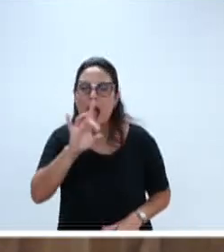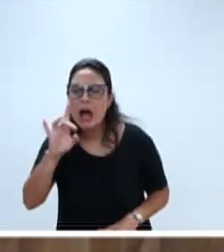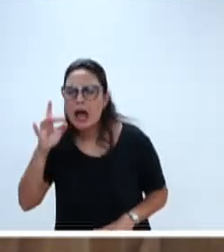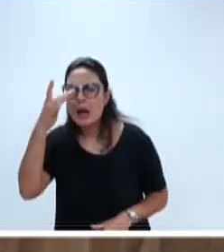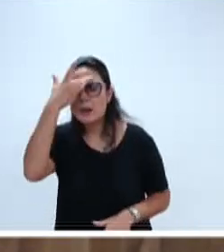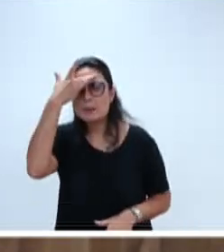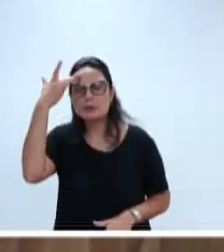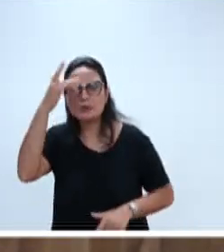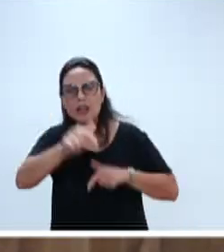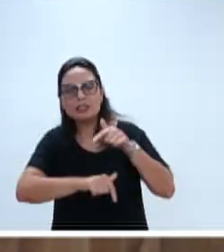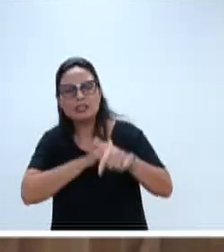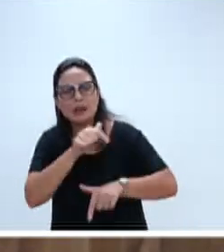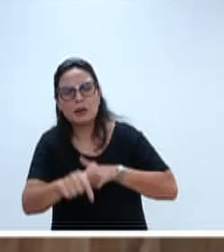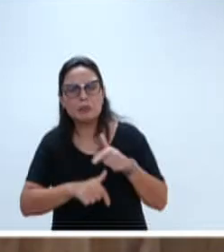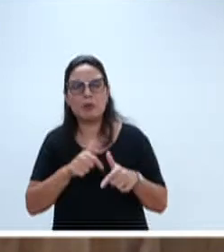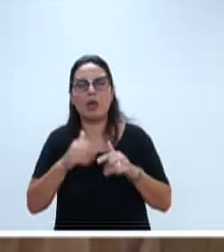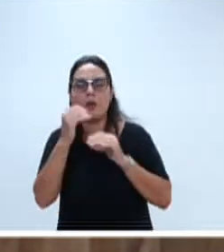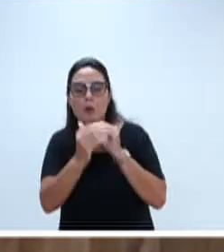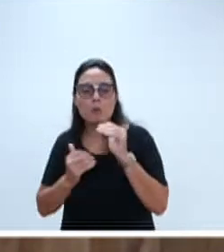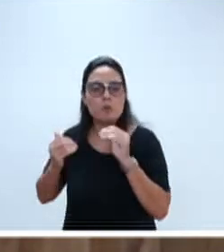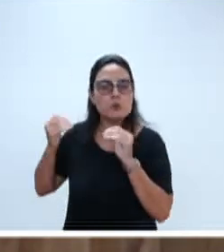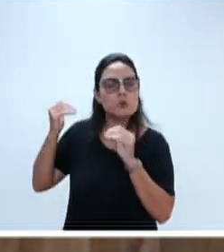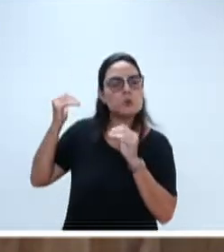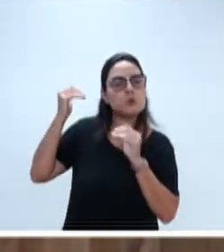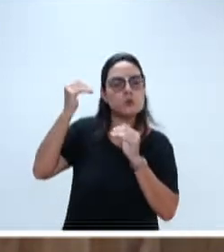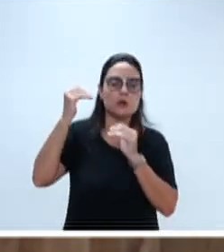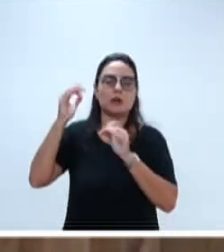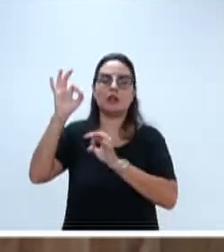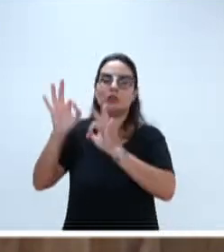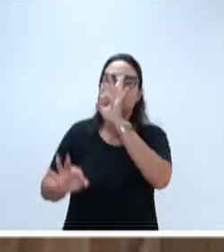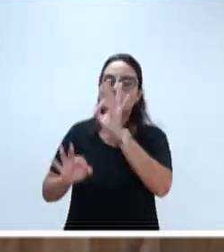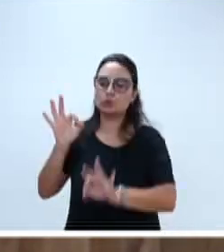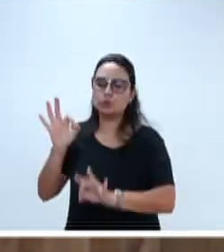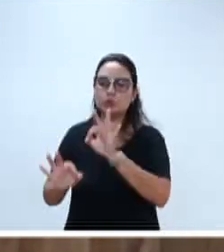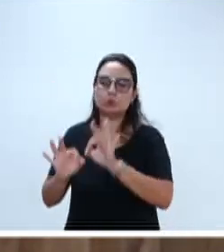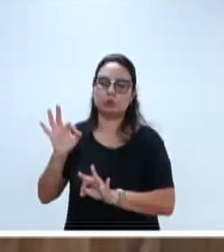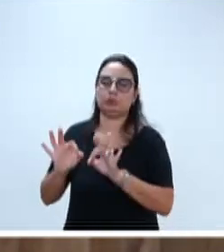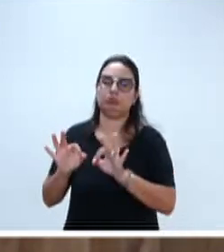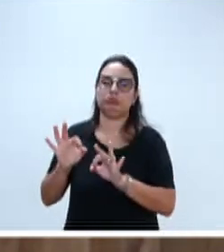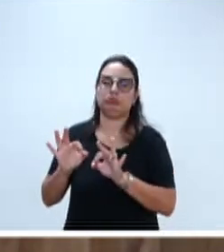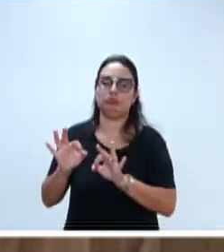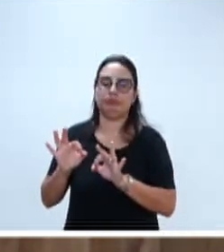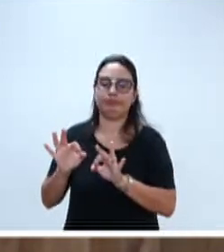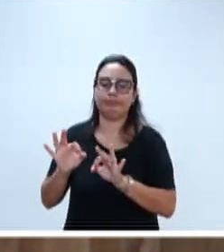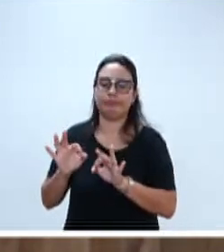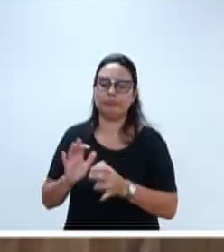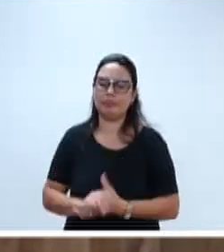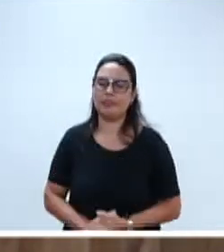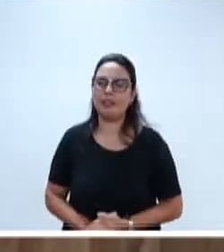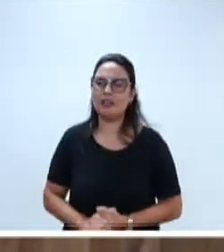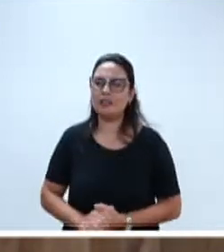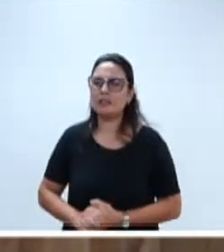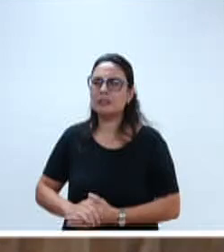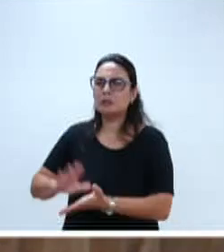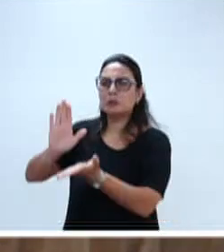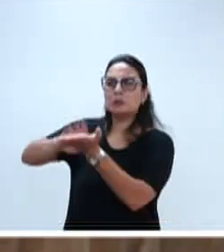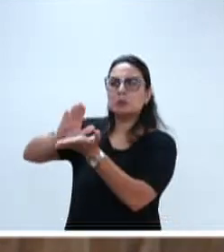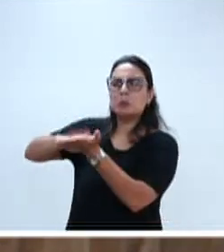colocamos em especial o Supremo Tribunal, colocamos nas tuas mãos, põe as tuas mãos.